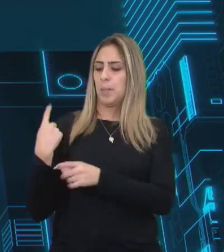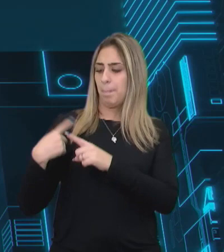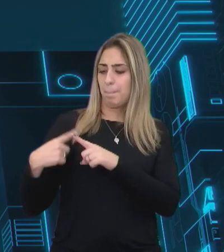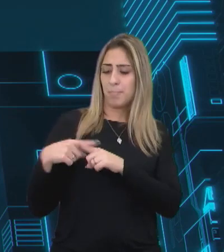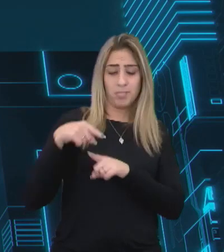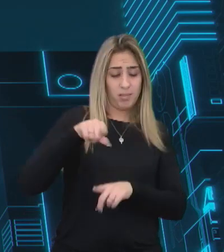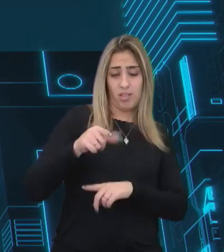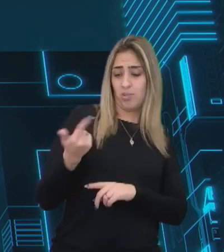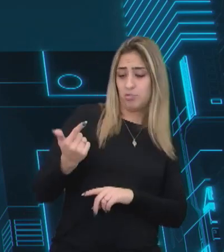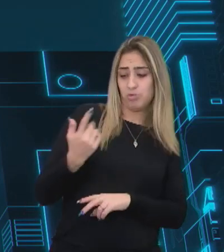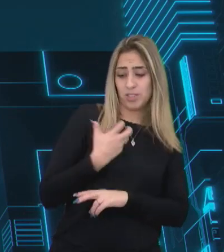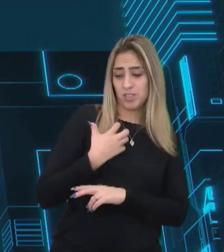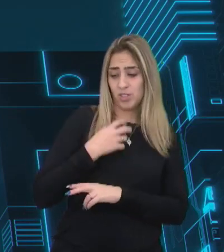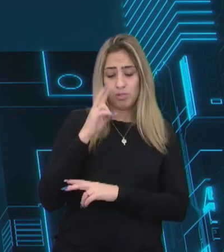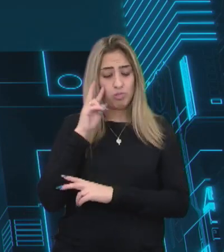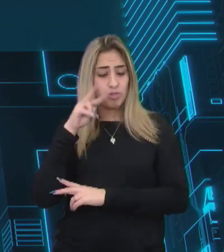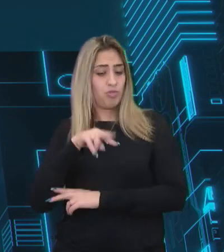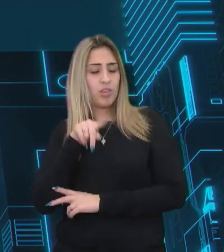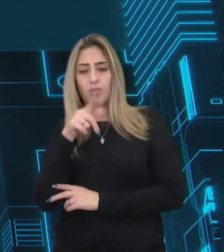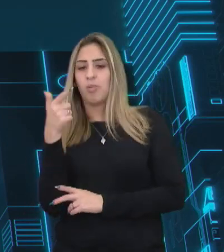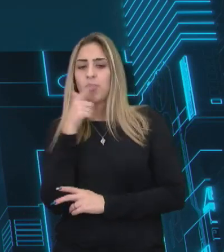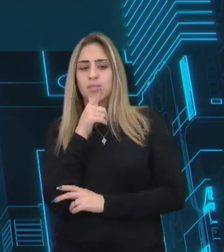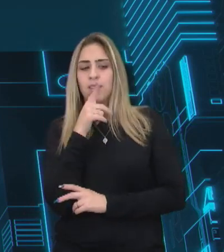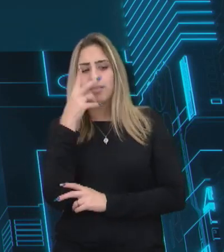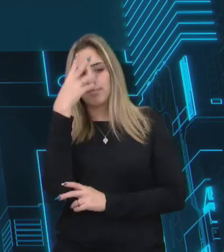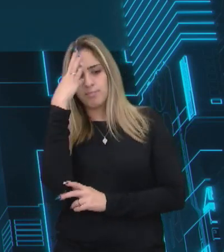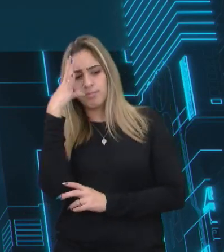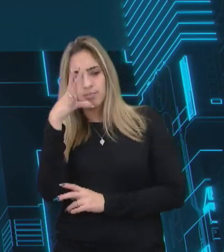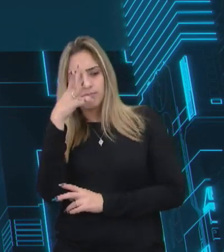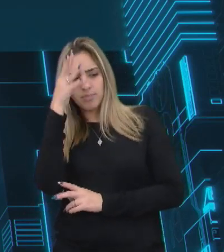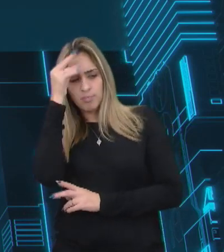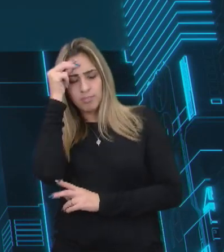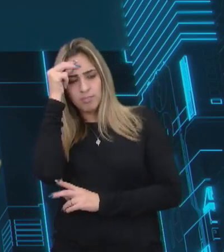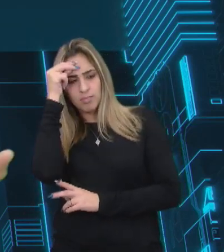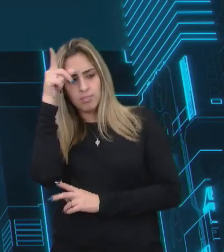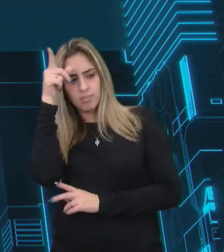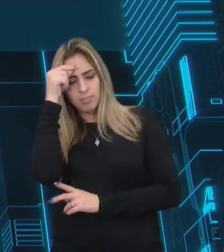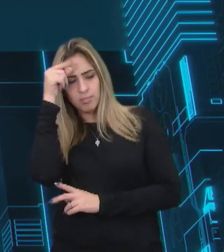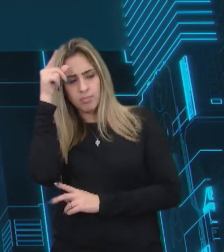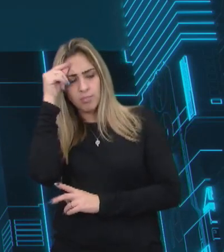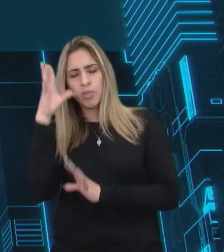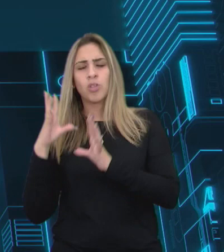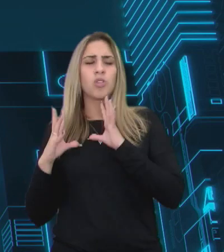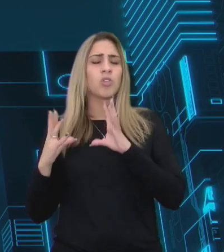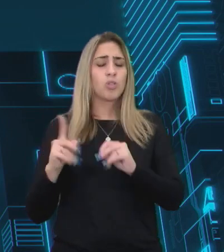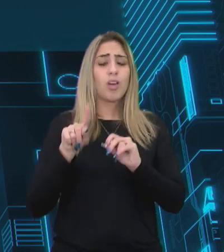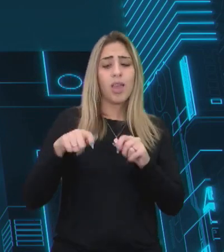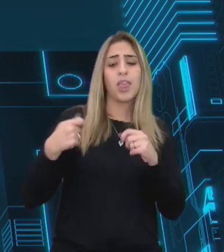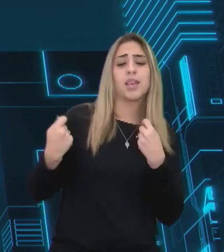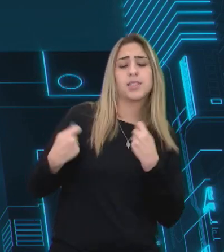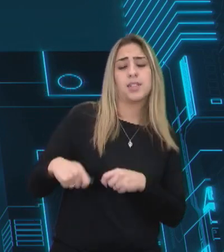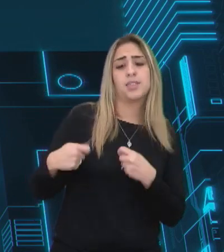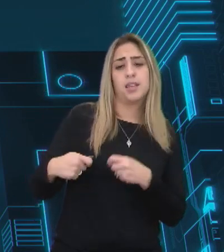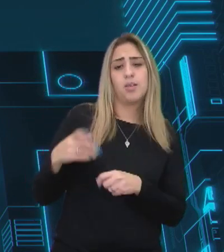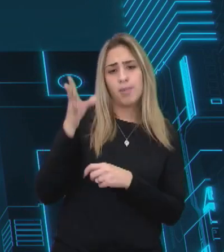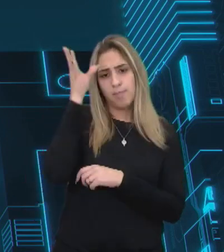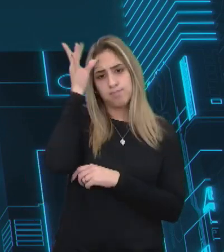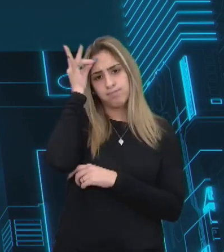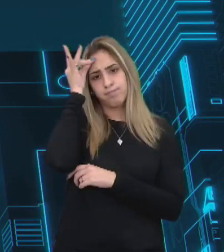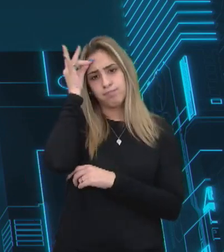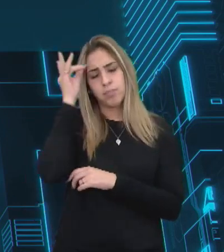se ele não tiver esse olhar, ele não consegue captar a essência que é realmente necessária